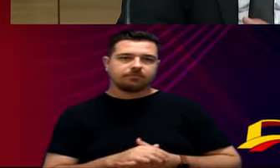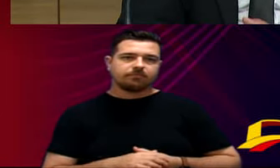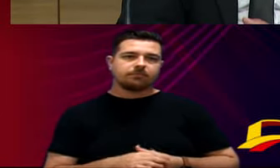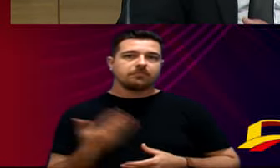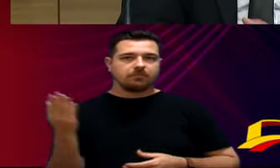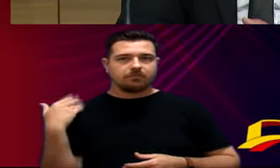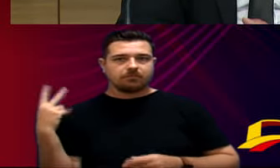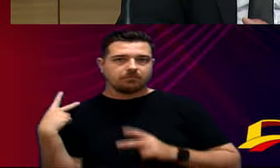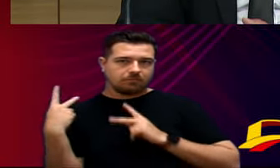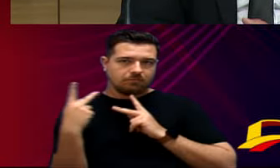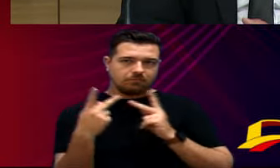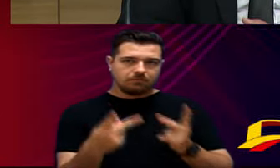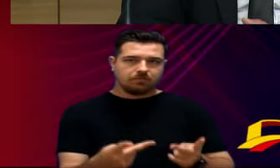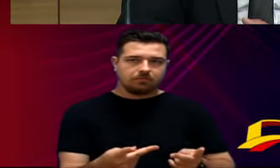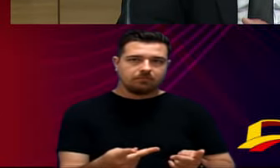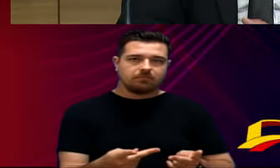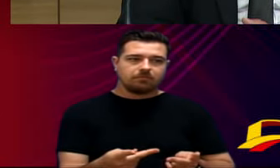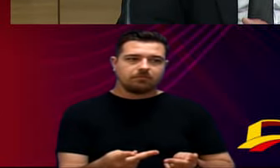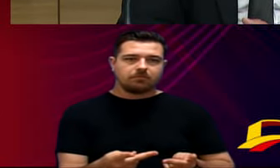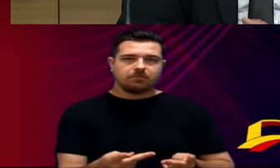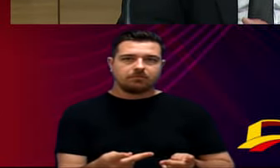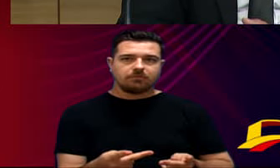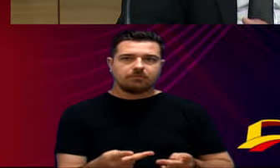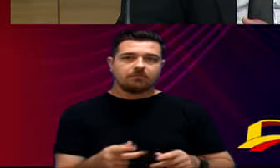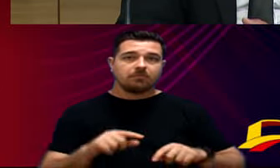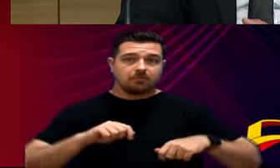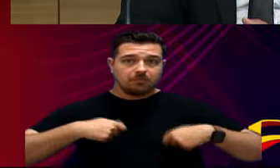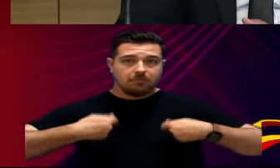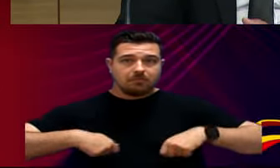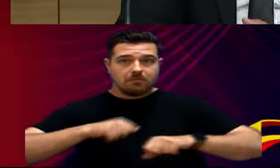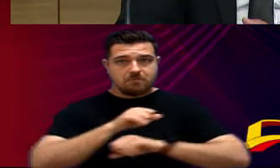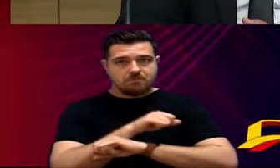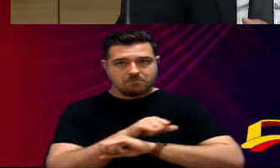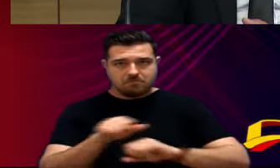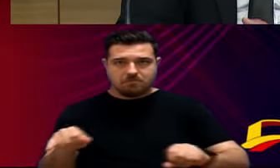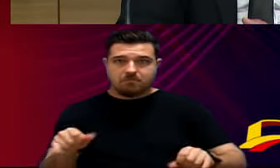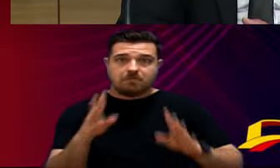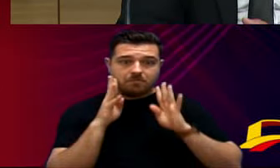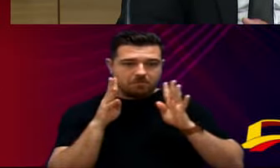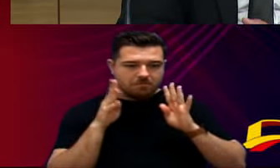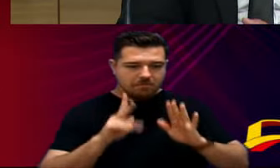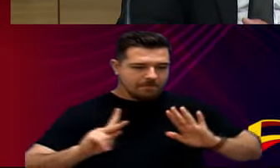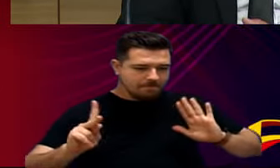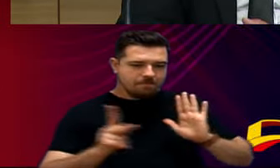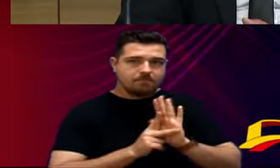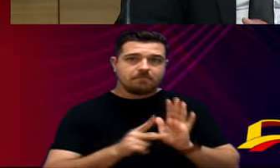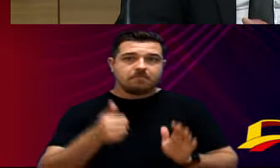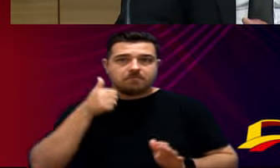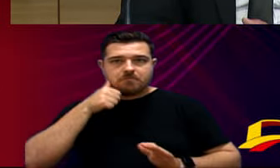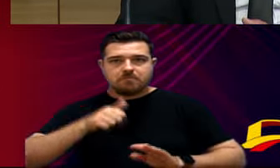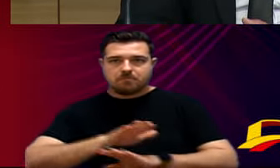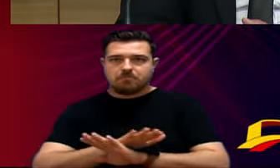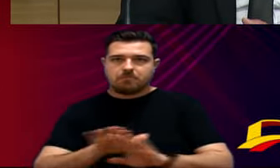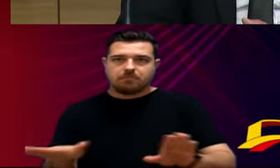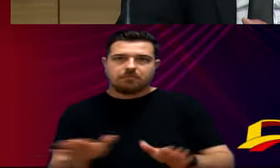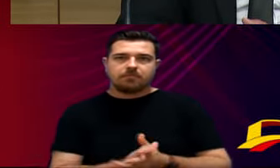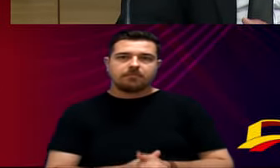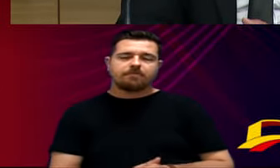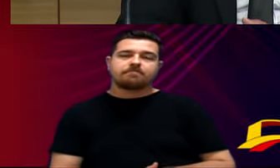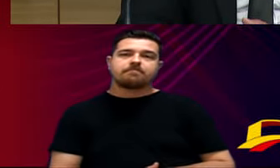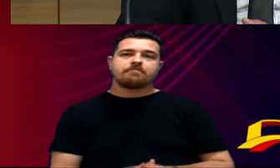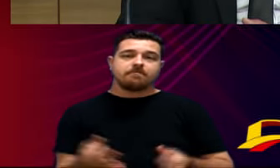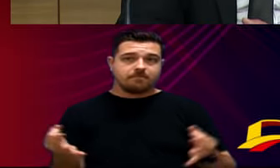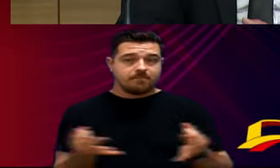Visitei isso é muito importante pra cidade Nossa tem que ser bastante divulgado isso ela vai atender exclusivamente esses casos perfeito excelência